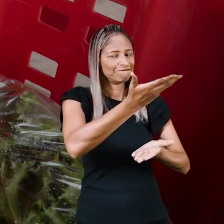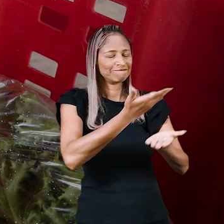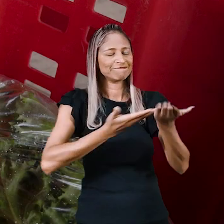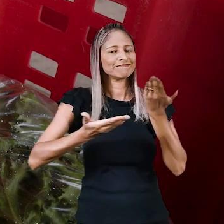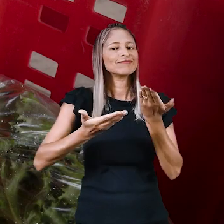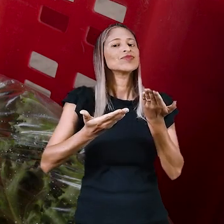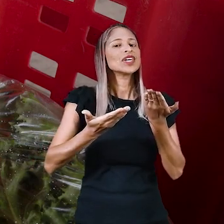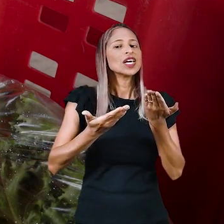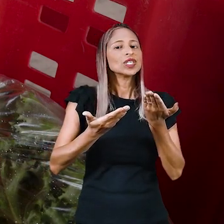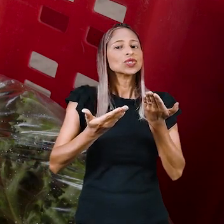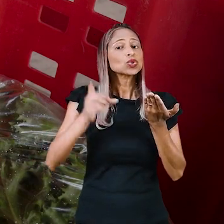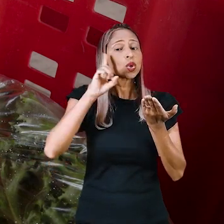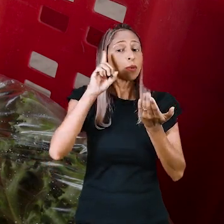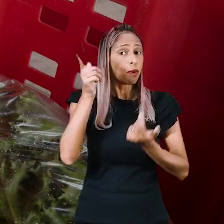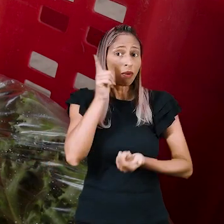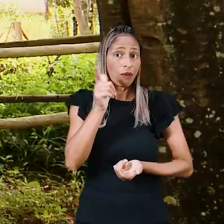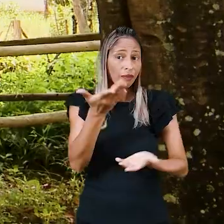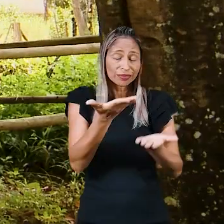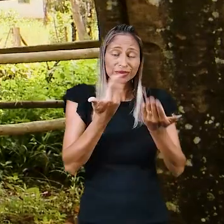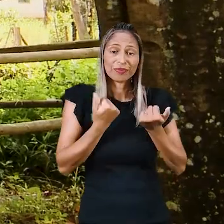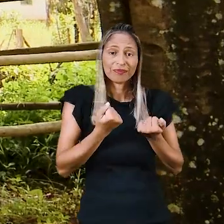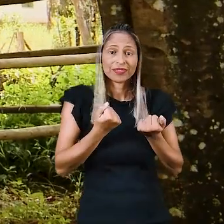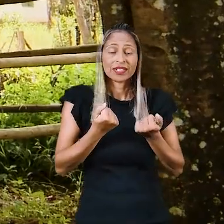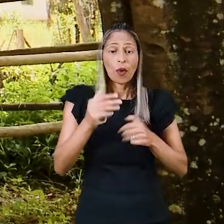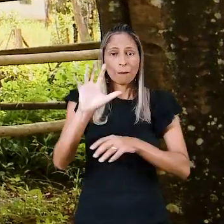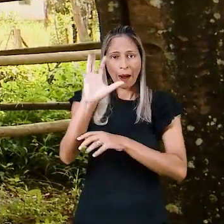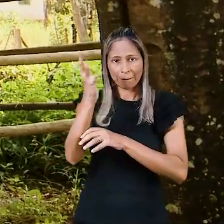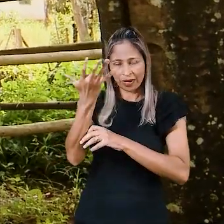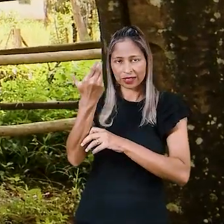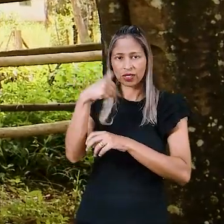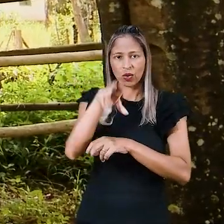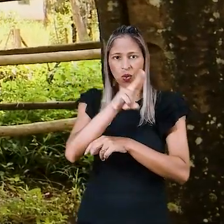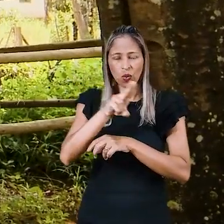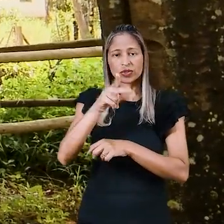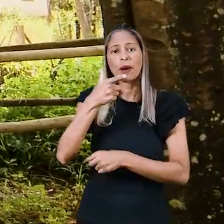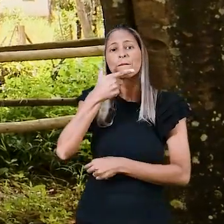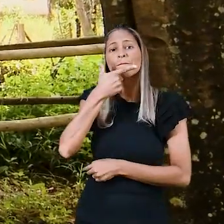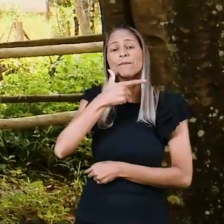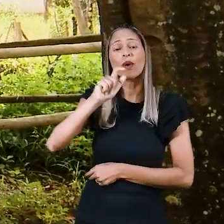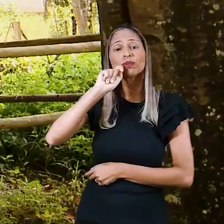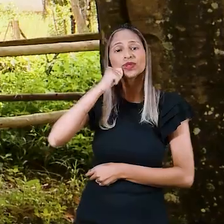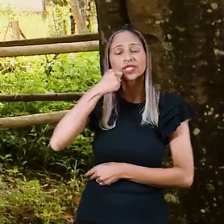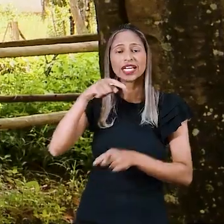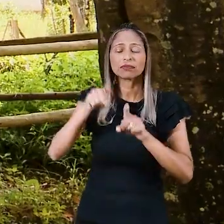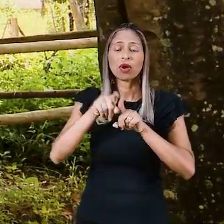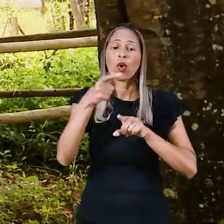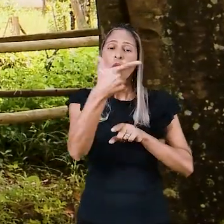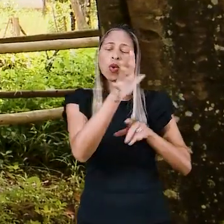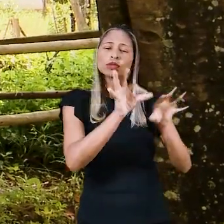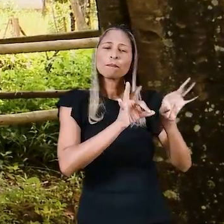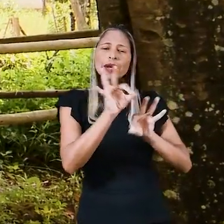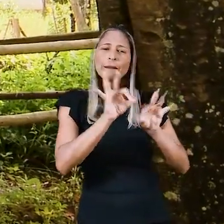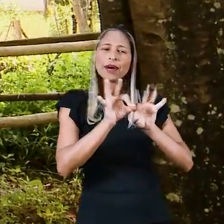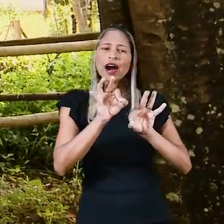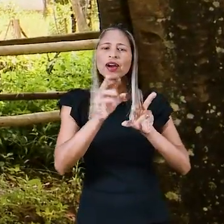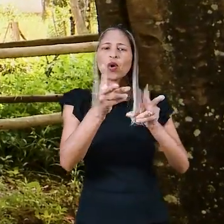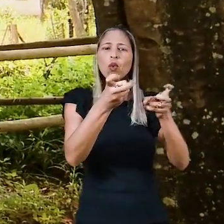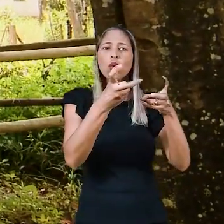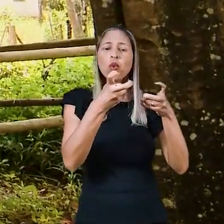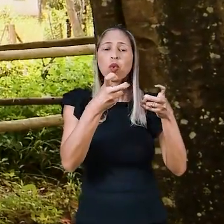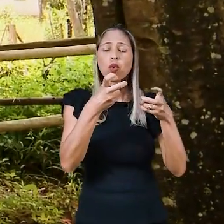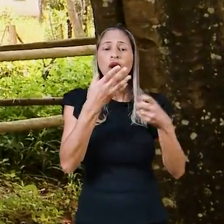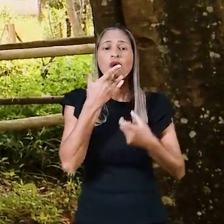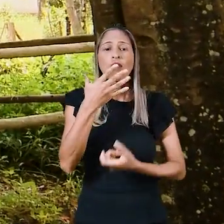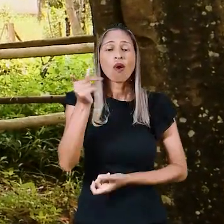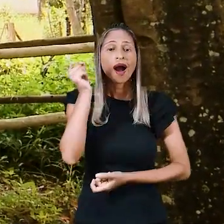né? Todo mundo sai ganhando. Uma das punk que a gente utiliza no pão de queijo, em diversos outros preparos, quando a gente quer extrair